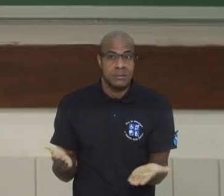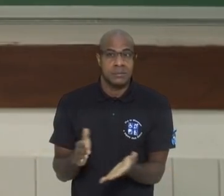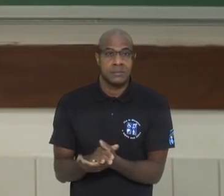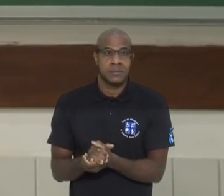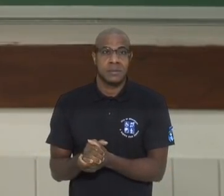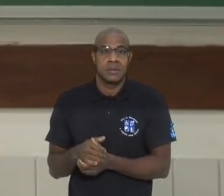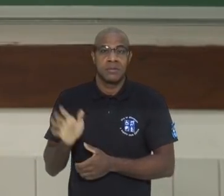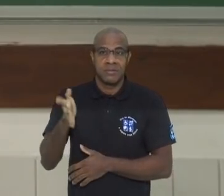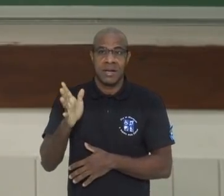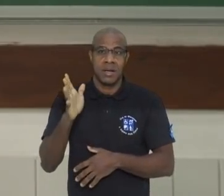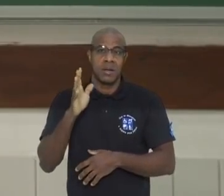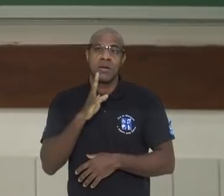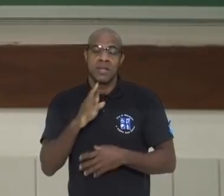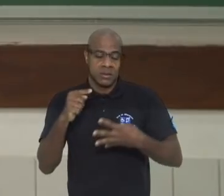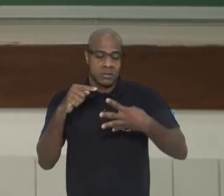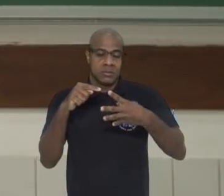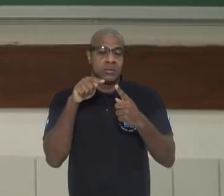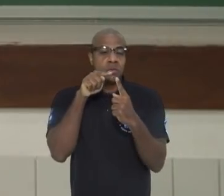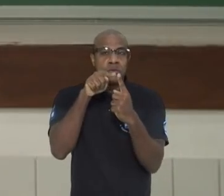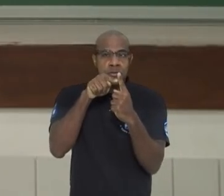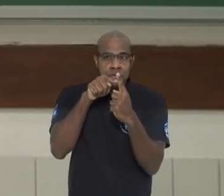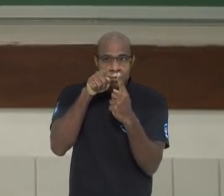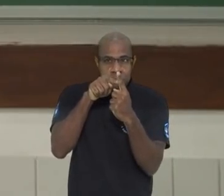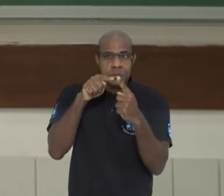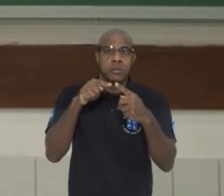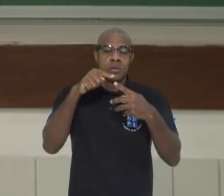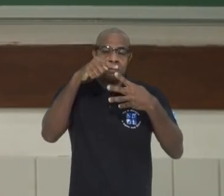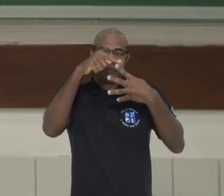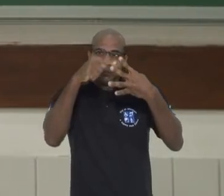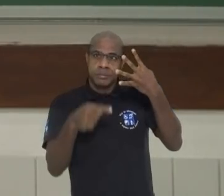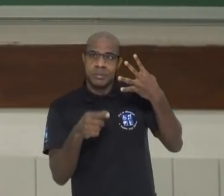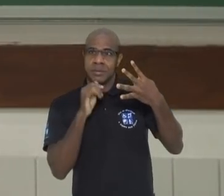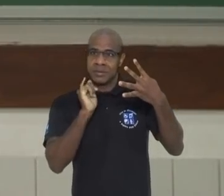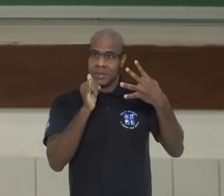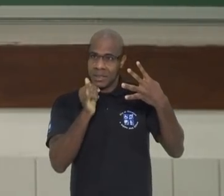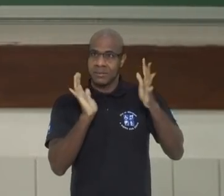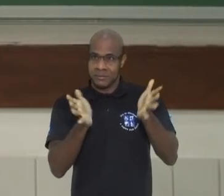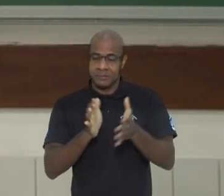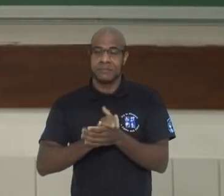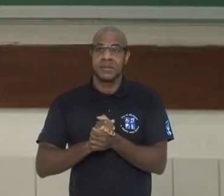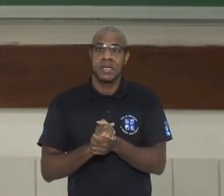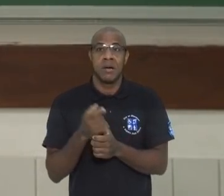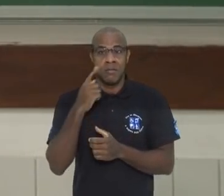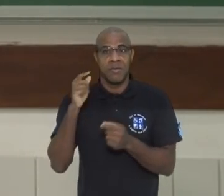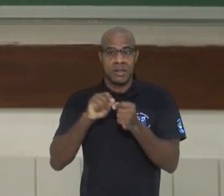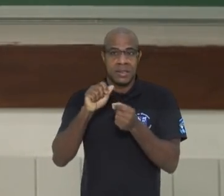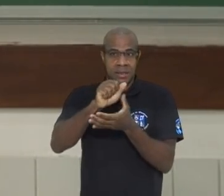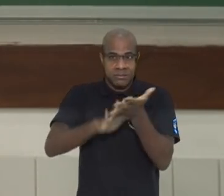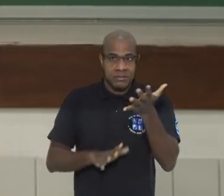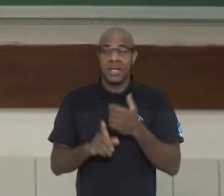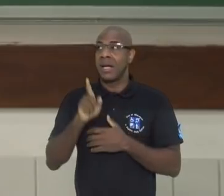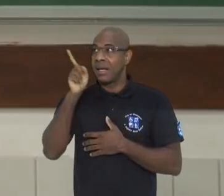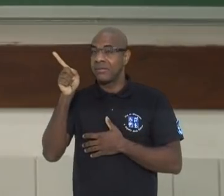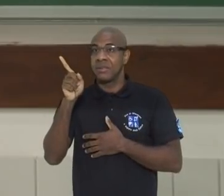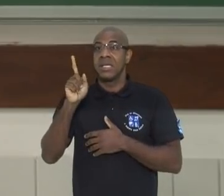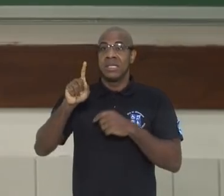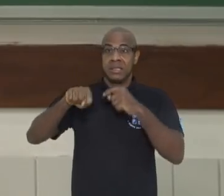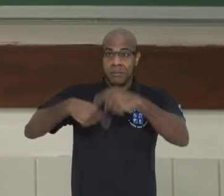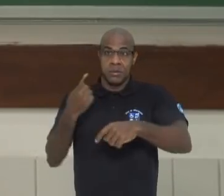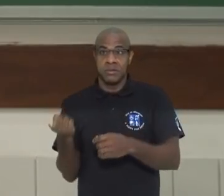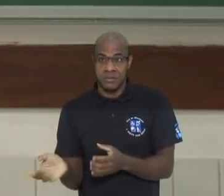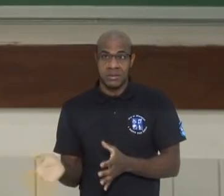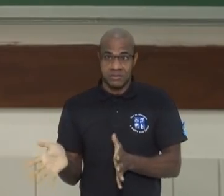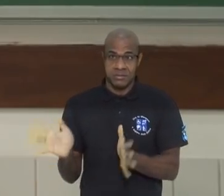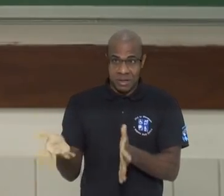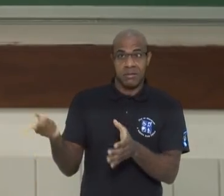tipos de narradores, vamos fazer essa atividade aqui? Vamos fazer e nós já voltamos aqui